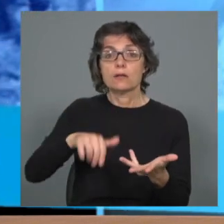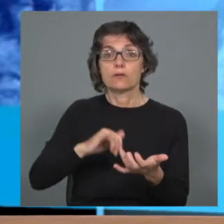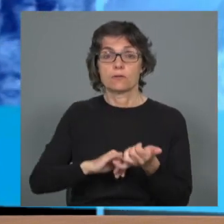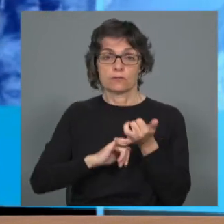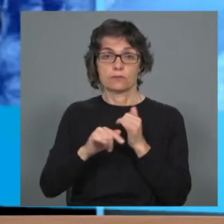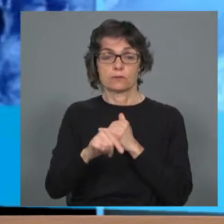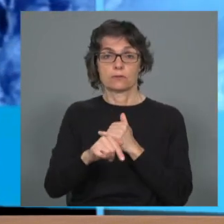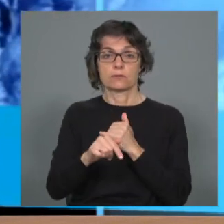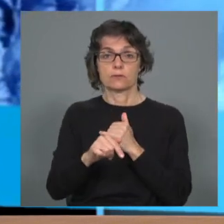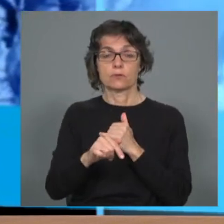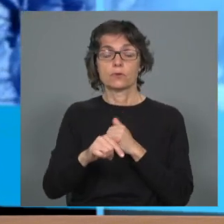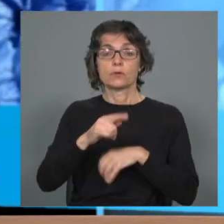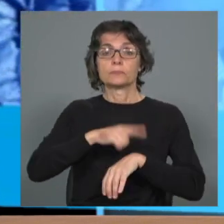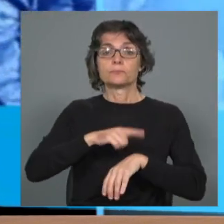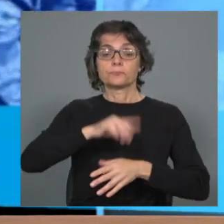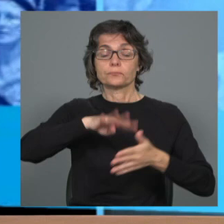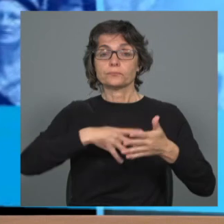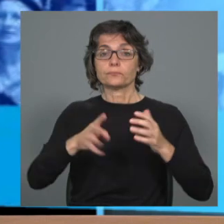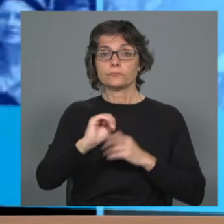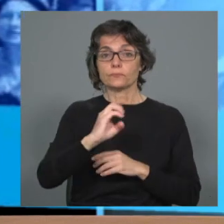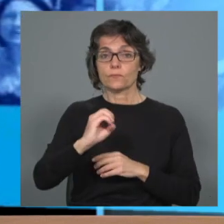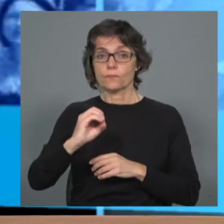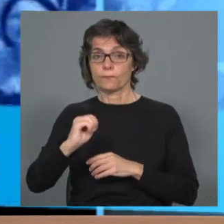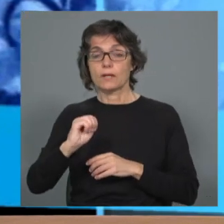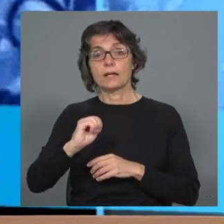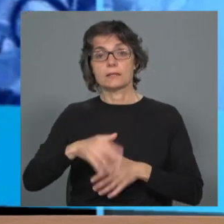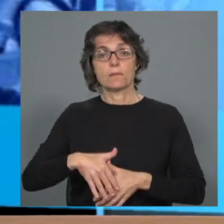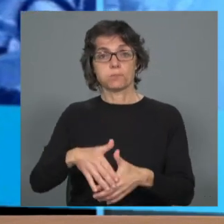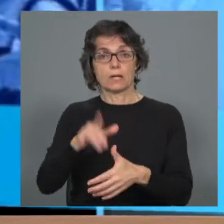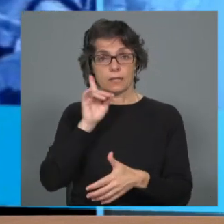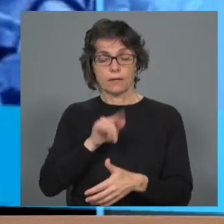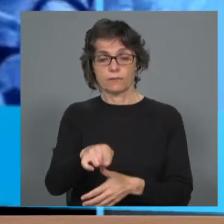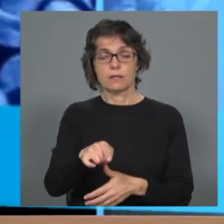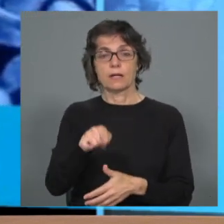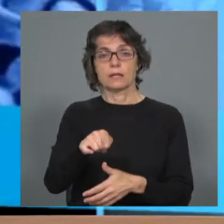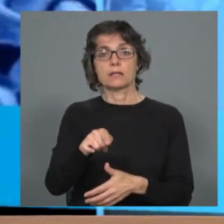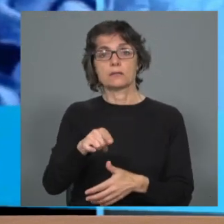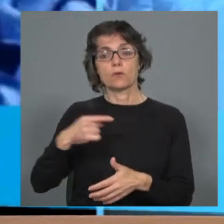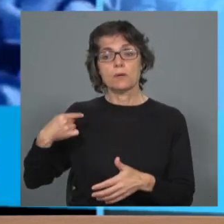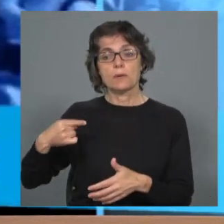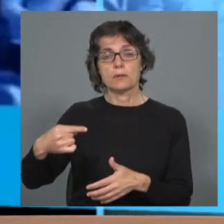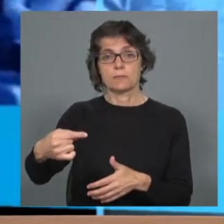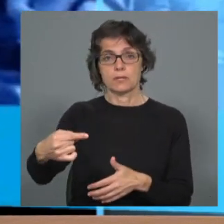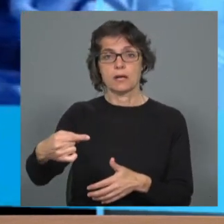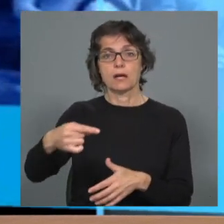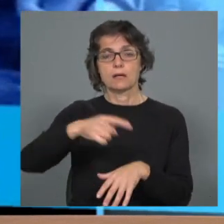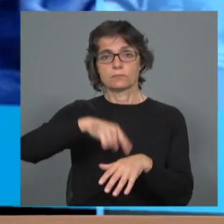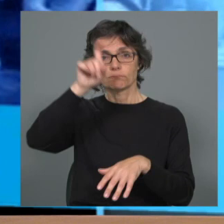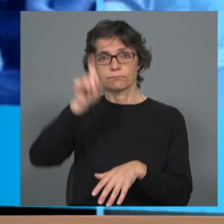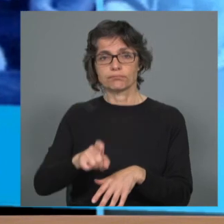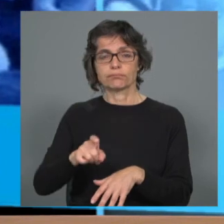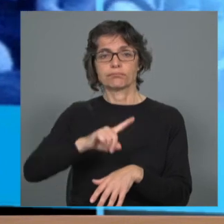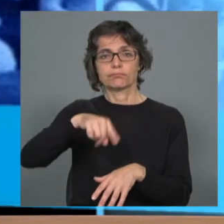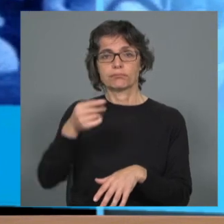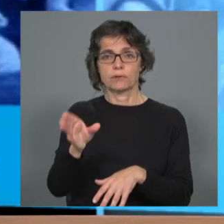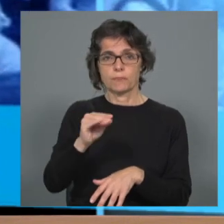alargámos o horário da linha SOS Grávida para todos os dias da semana e para mais horas durante o dia. E,